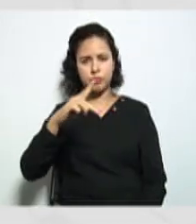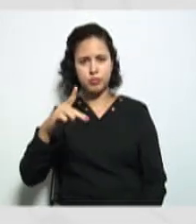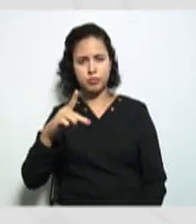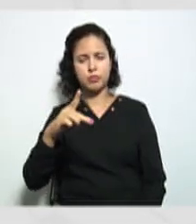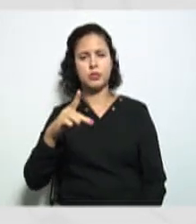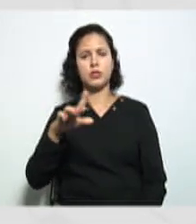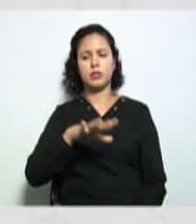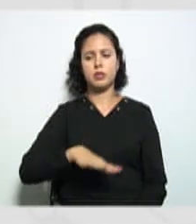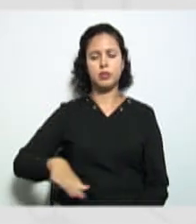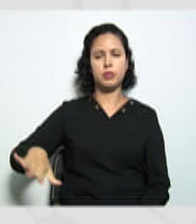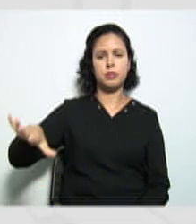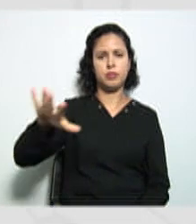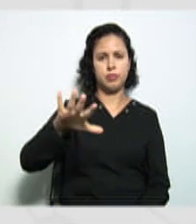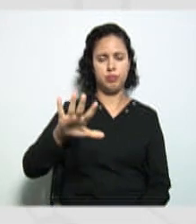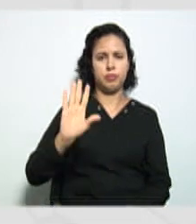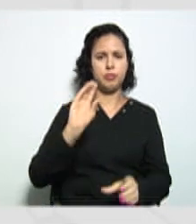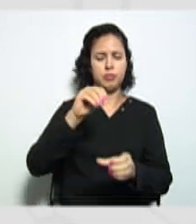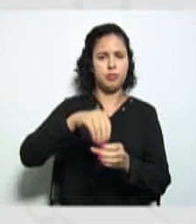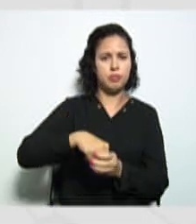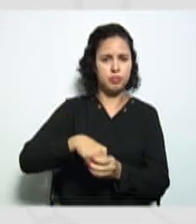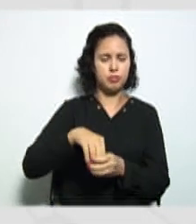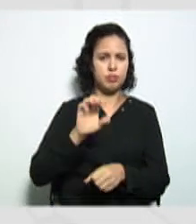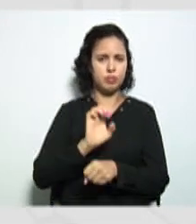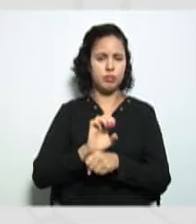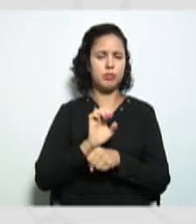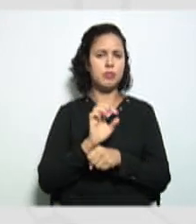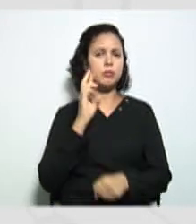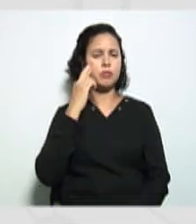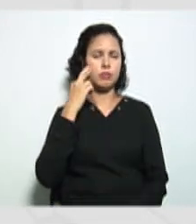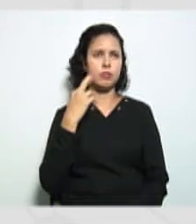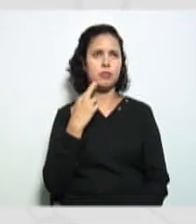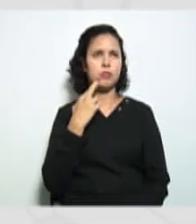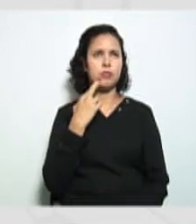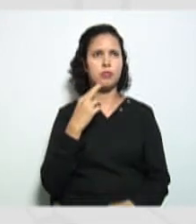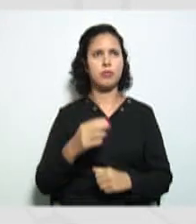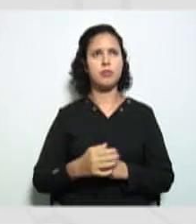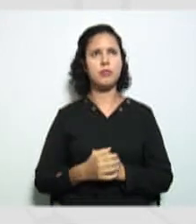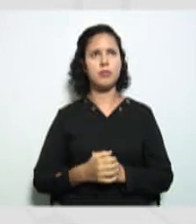de atuação no nosso estado? Então, nós temos aqui